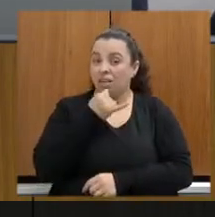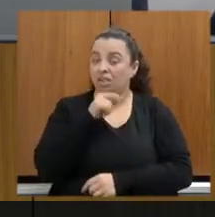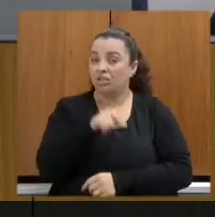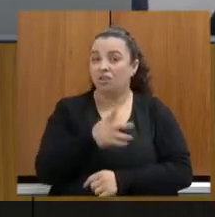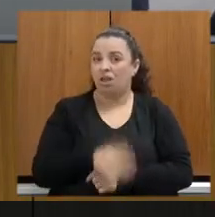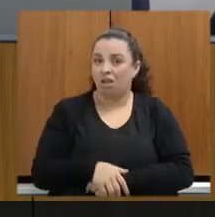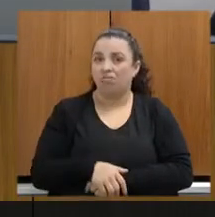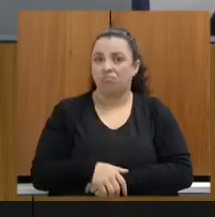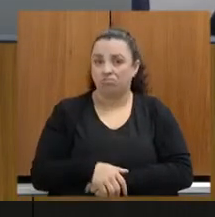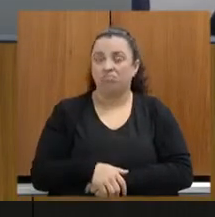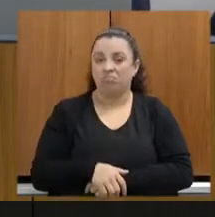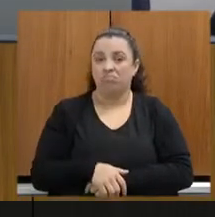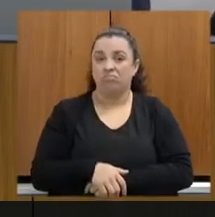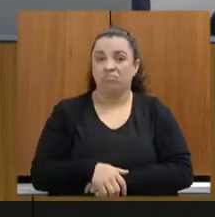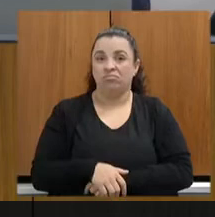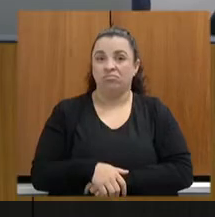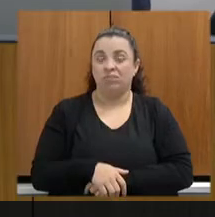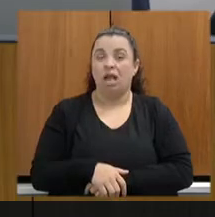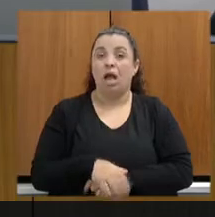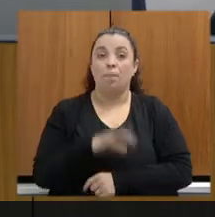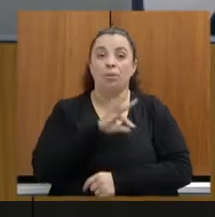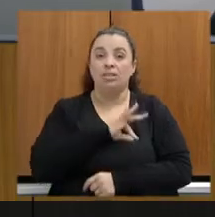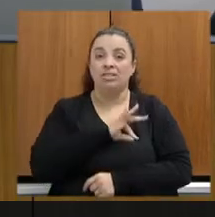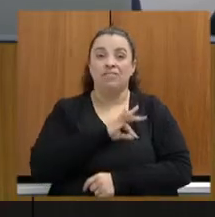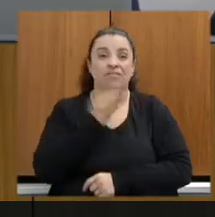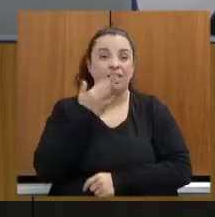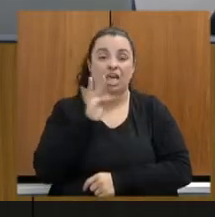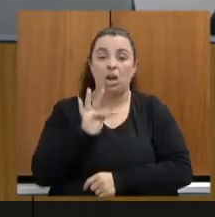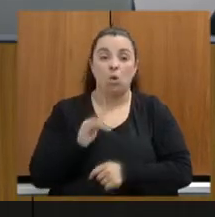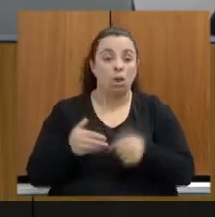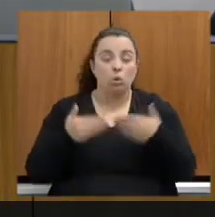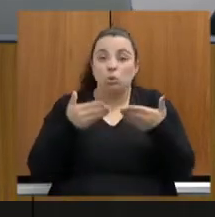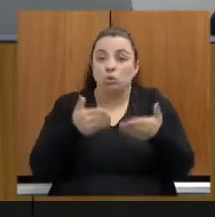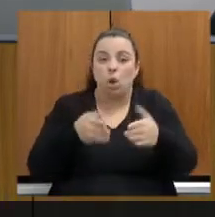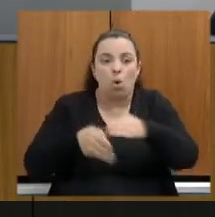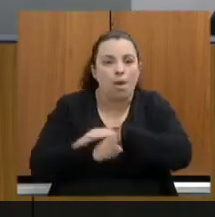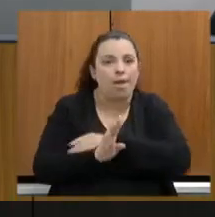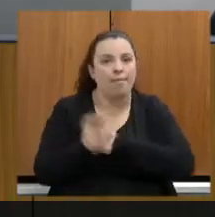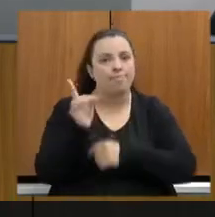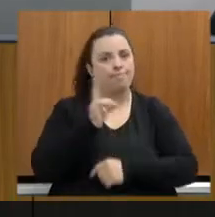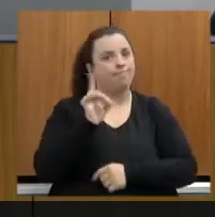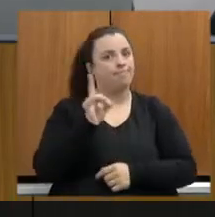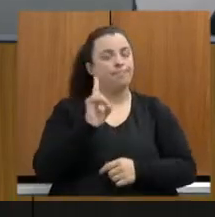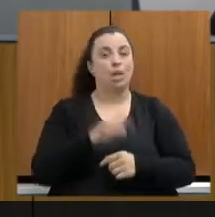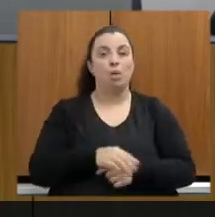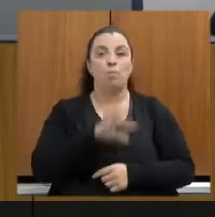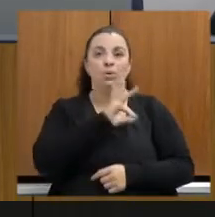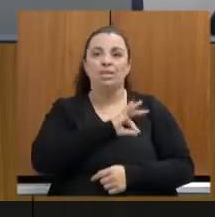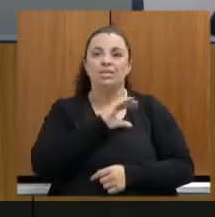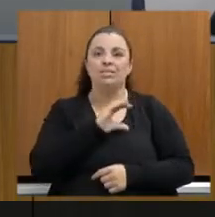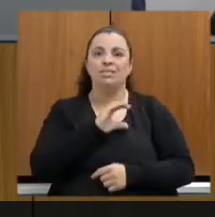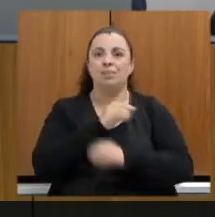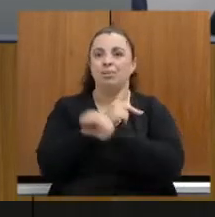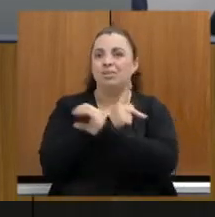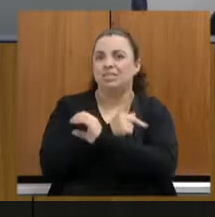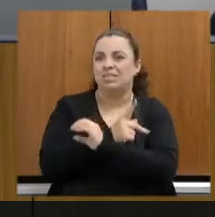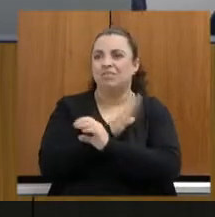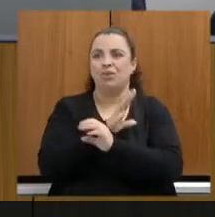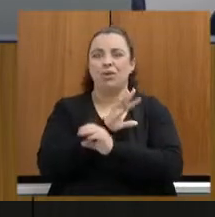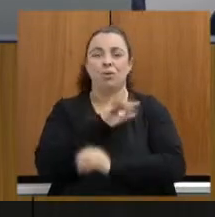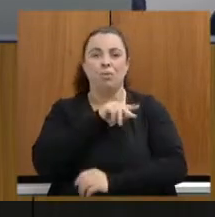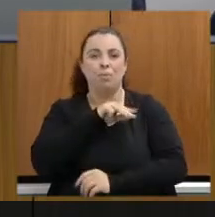ali é Polícia Federal sendo não consegue entrar não consegue chegar por isso civil Polícia Militar são